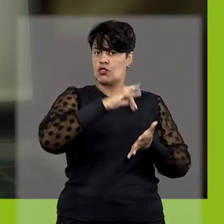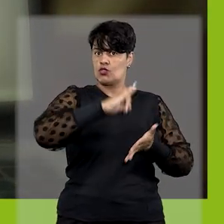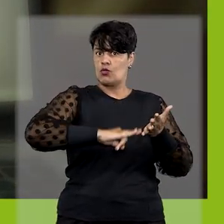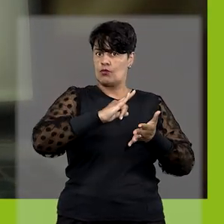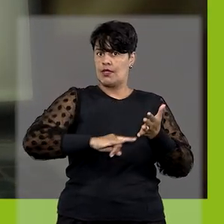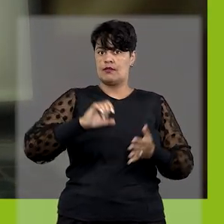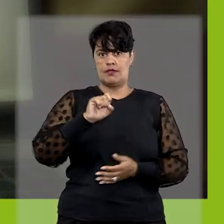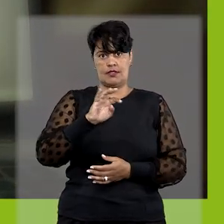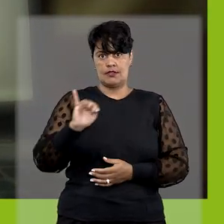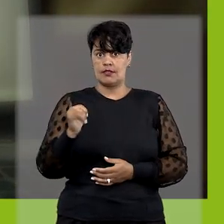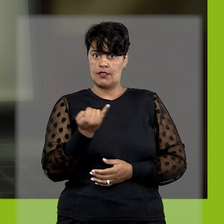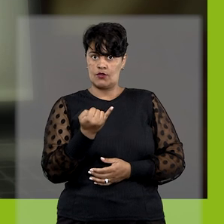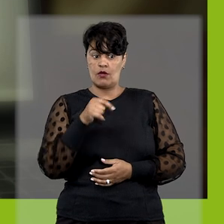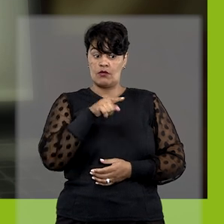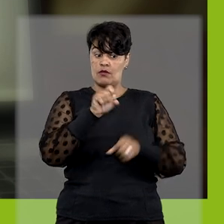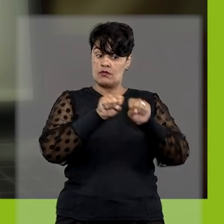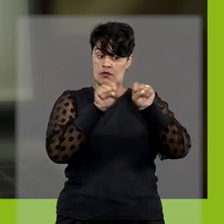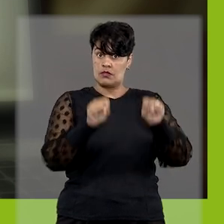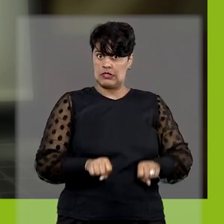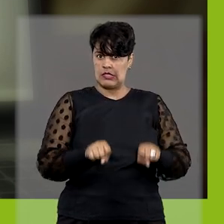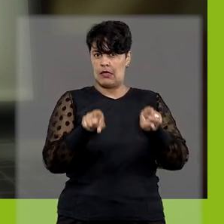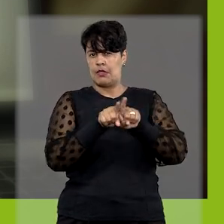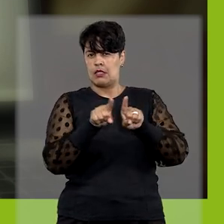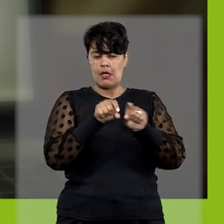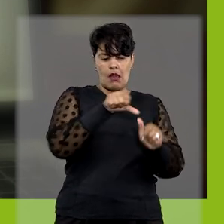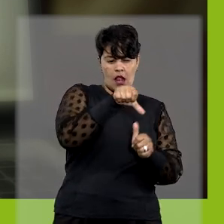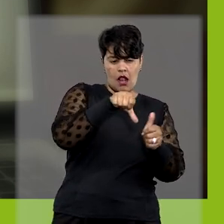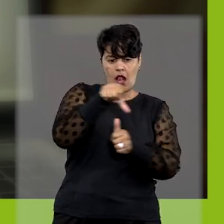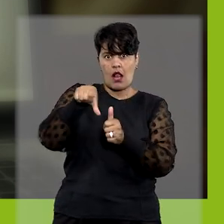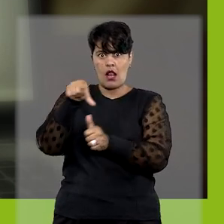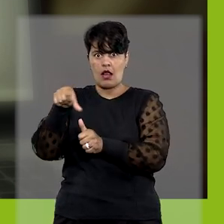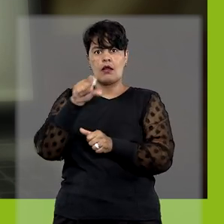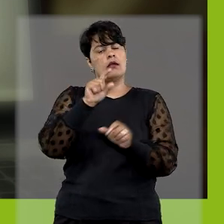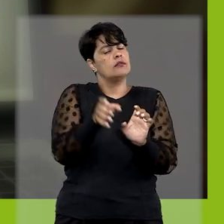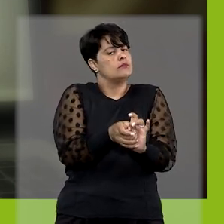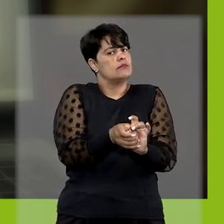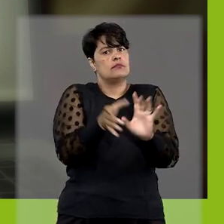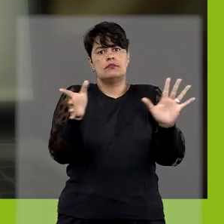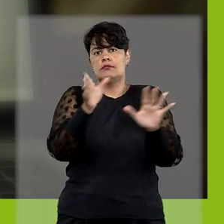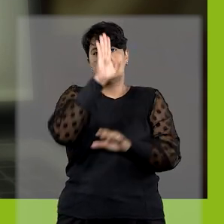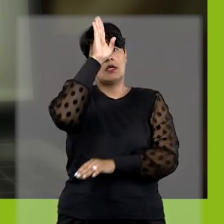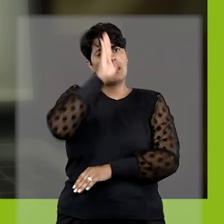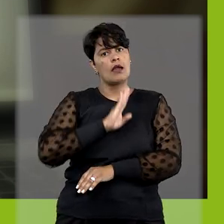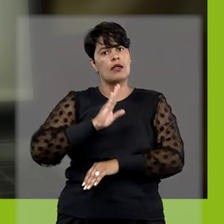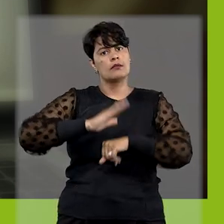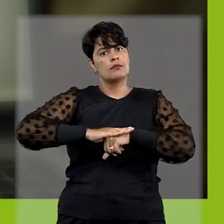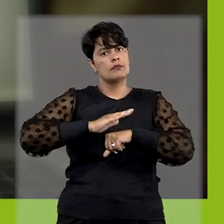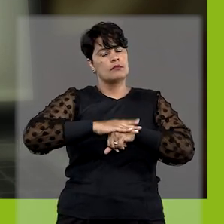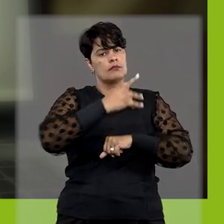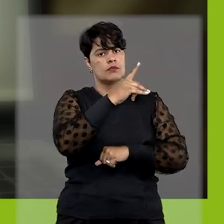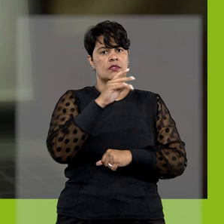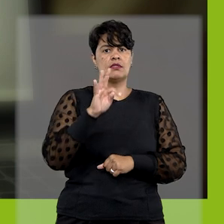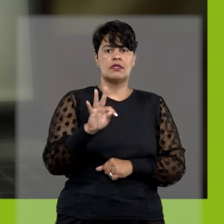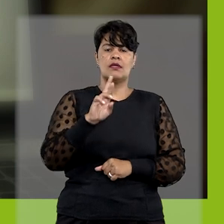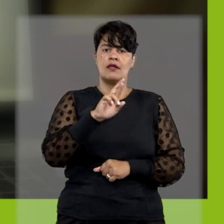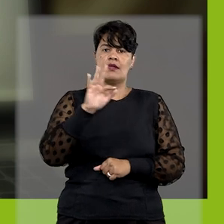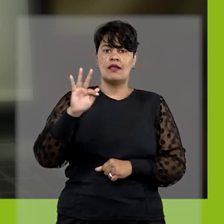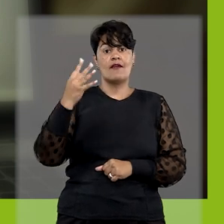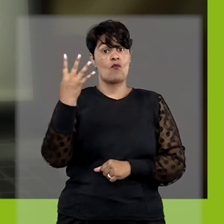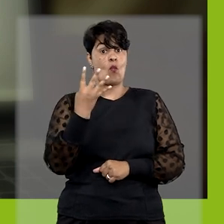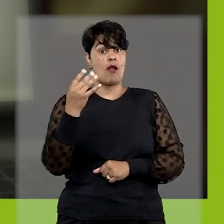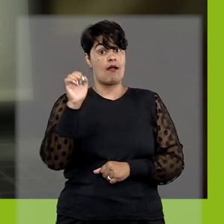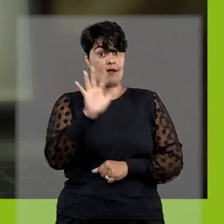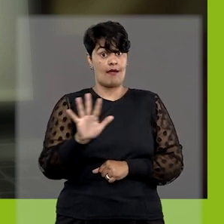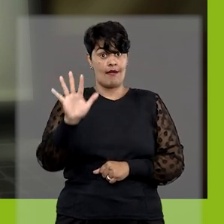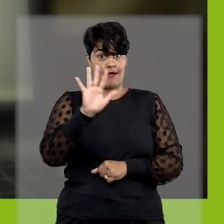de Documentação do STJ. O sistema e suas atualizações foram cedidos gratuitamente pelo Tribunal Regional Federal